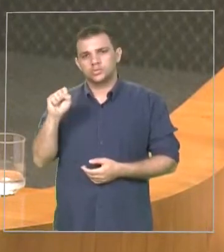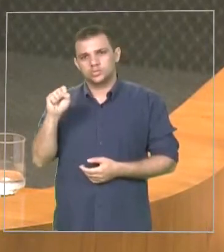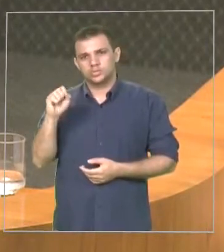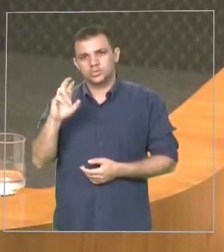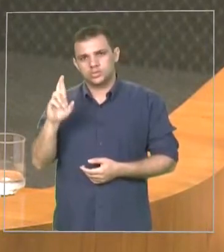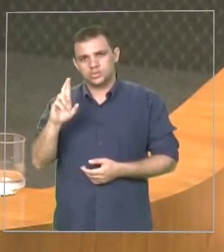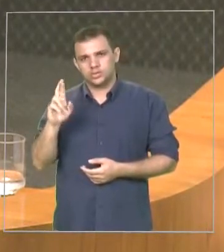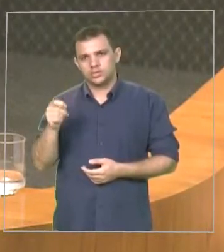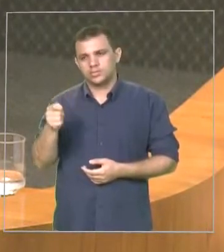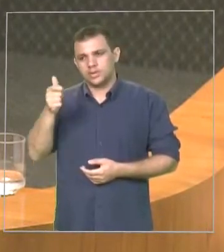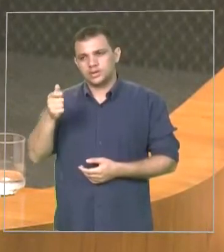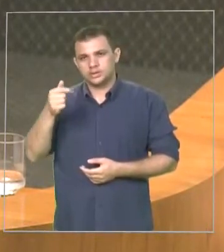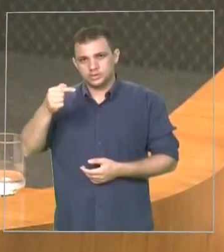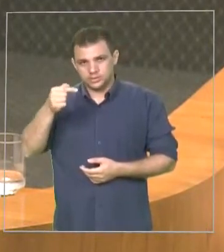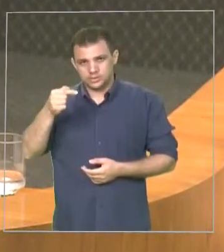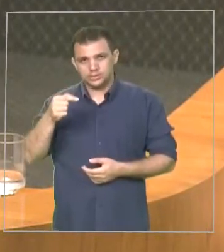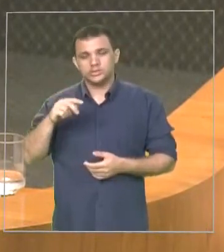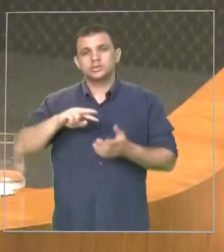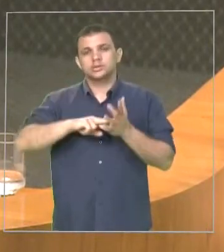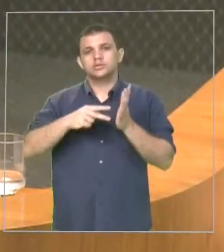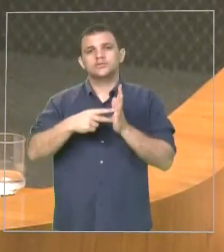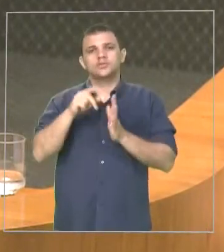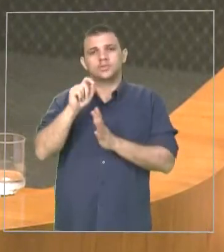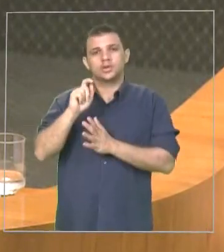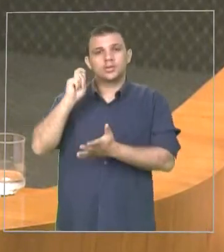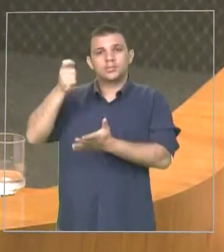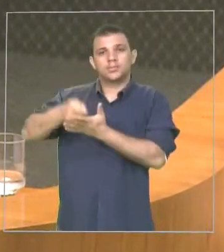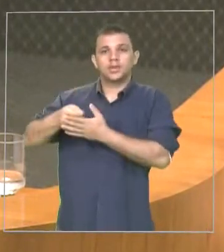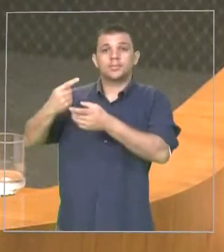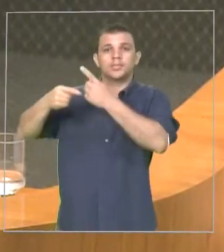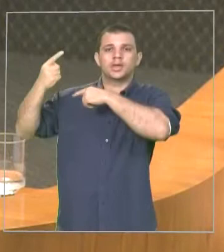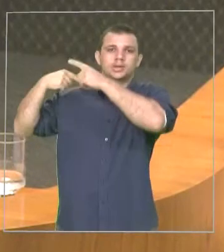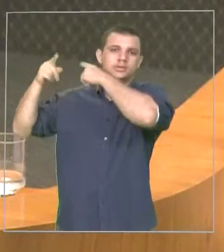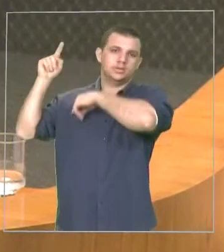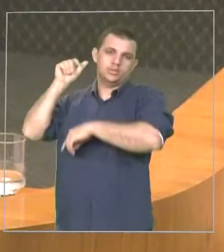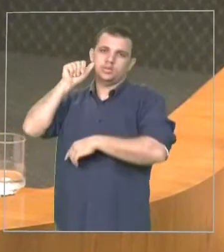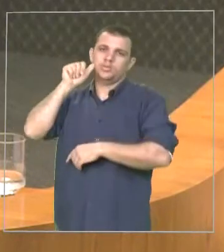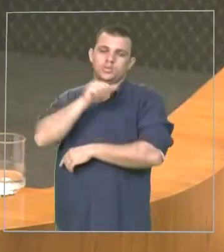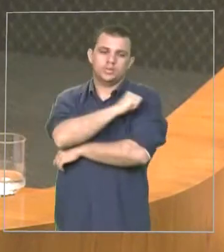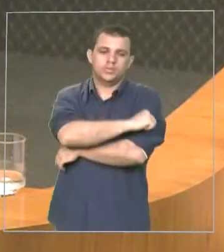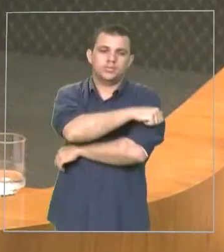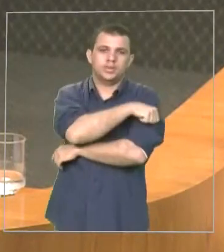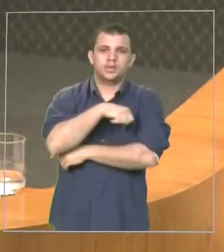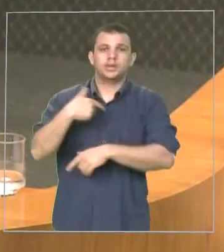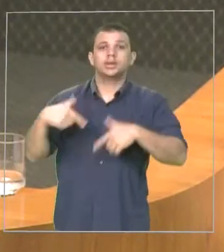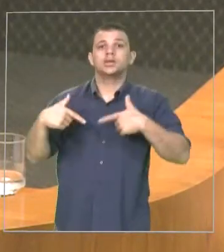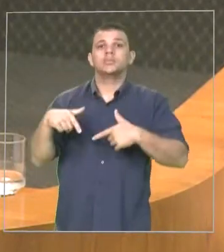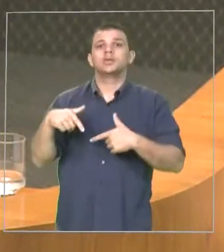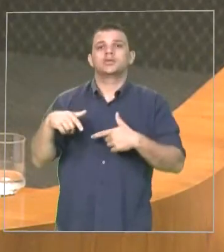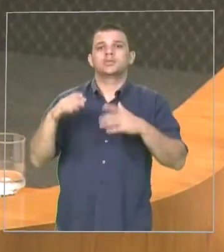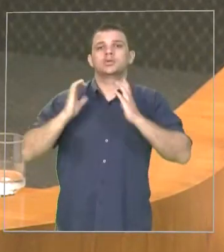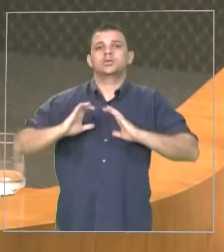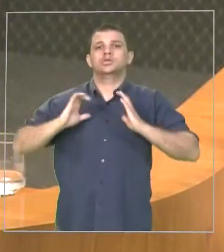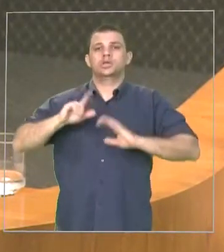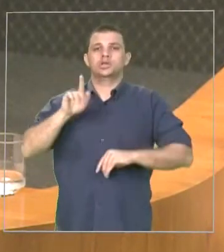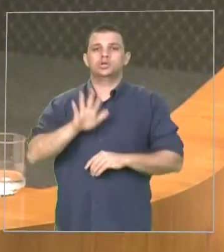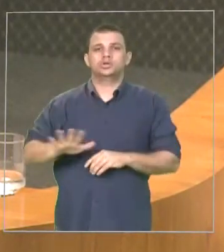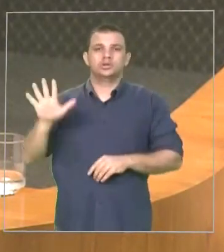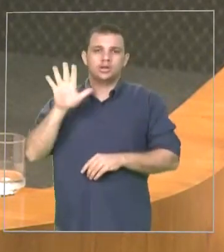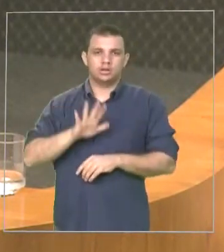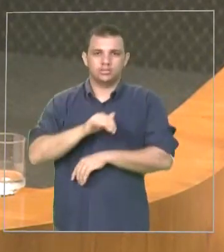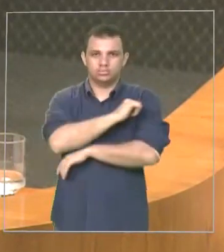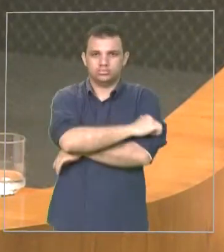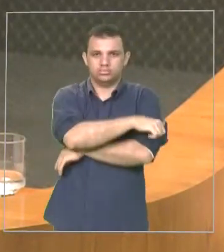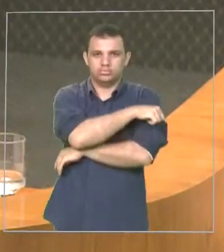13.189,07, tratava-se de pagamento retroativo da enfermeira que atuava na Coordenação Geral de Enfermagem, contratada